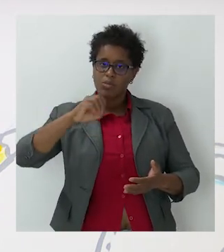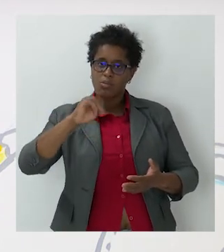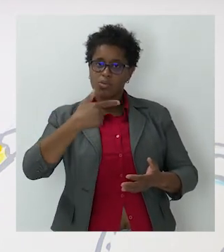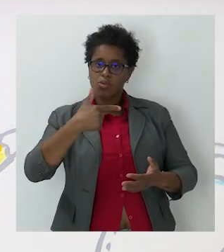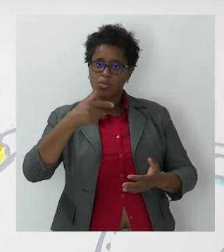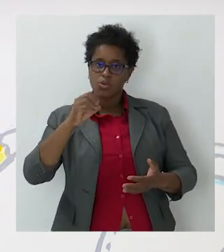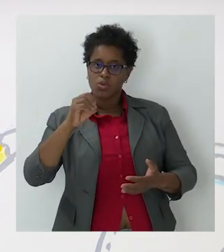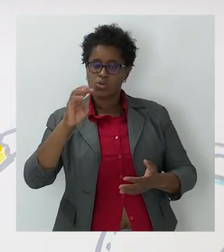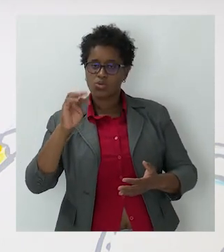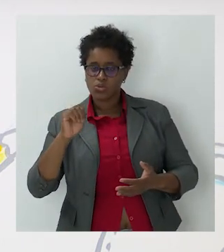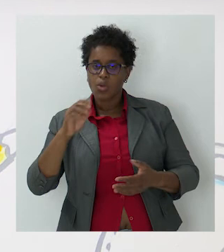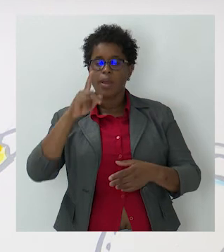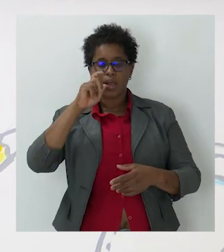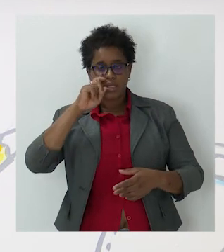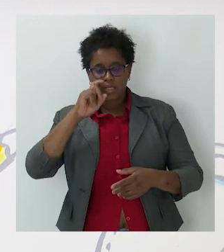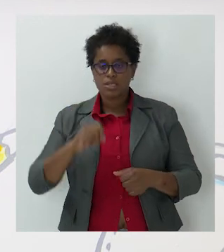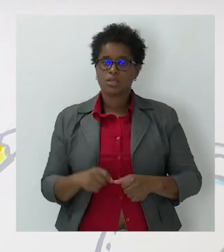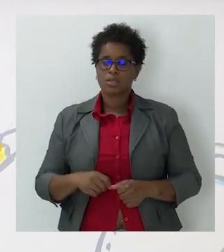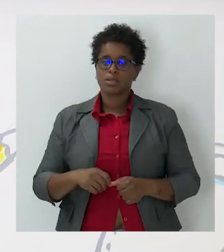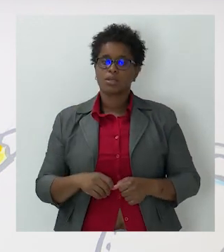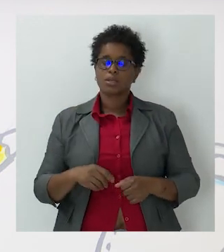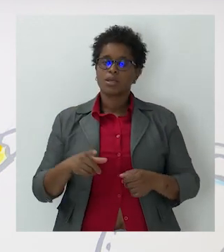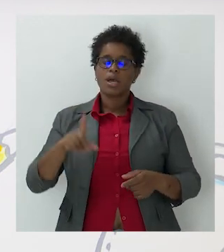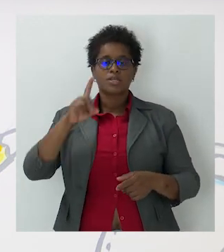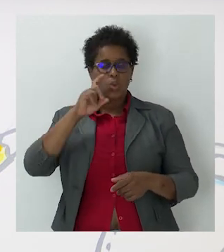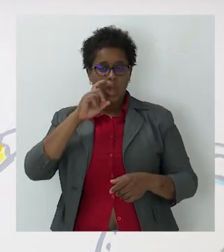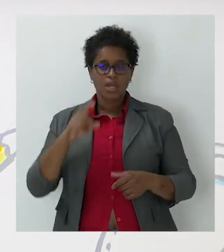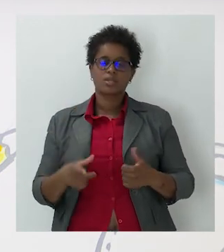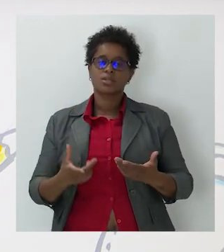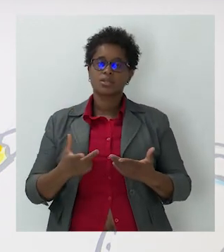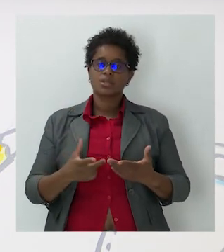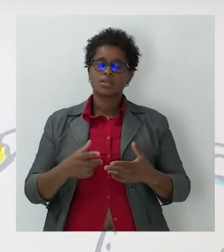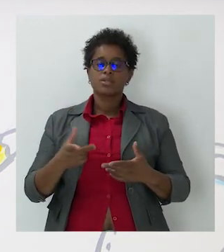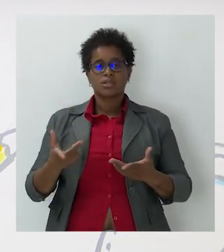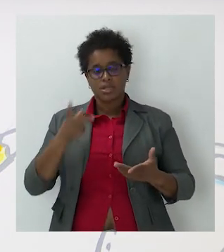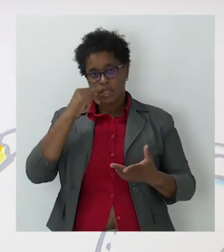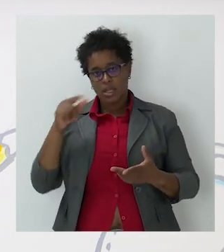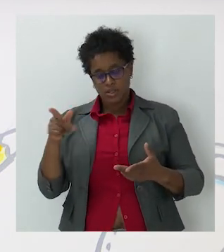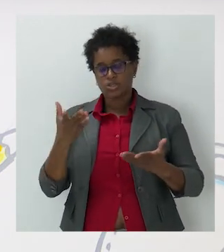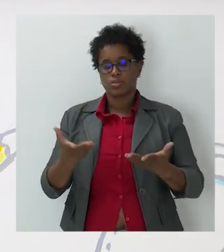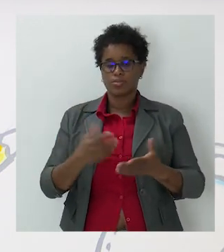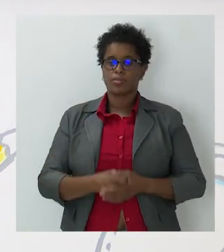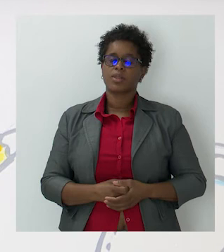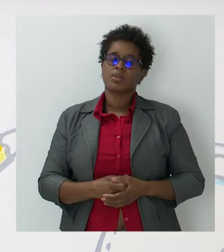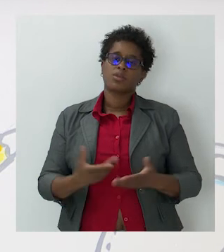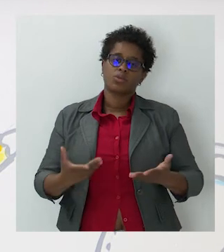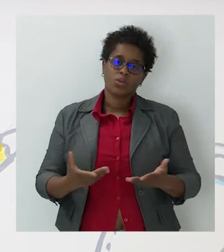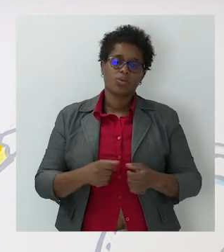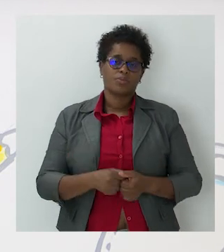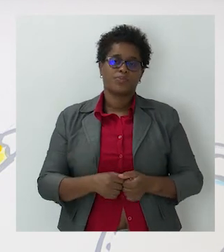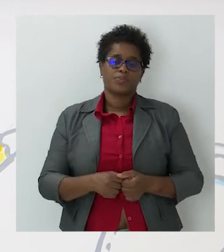para garantirem a segurança das mesmas. E deste